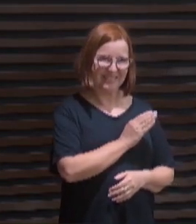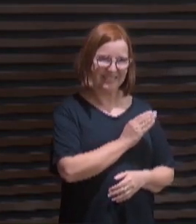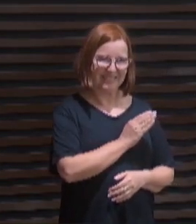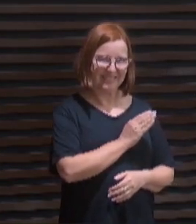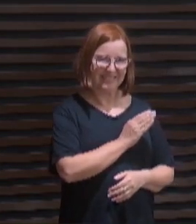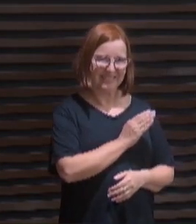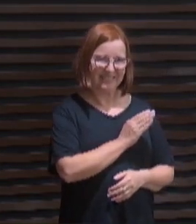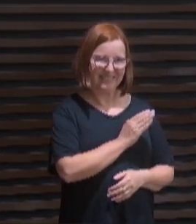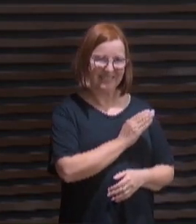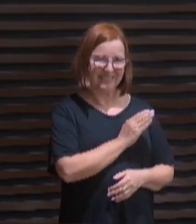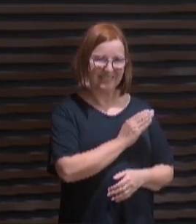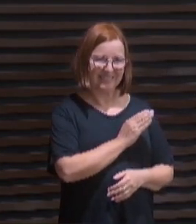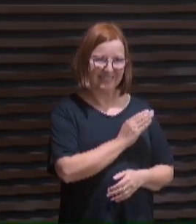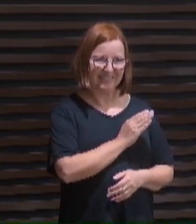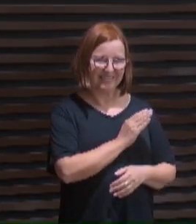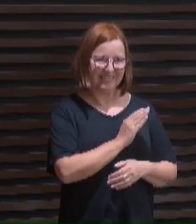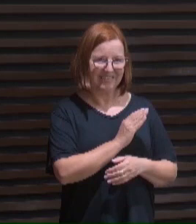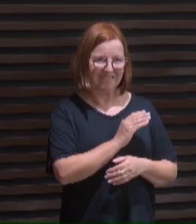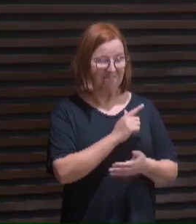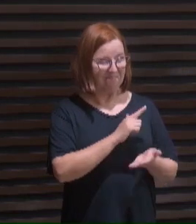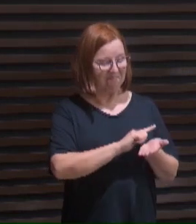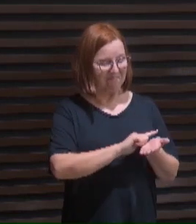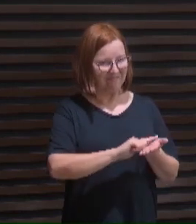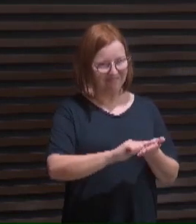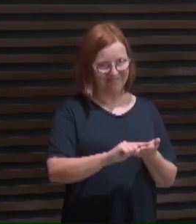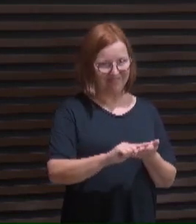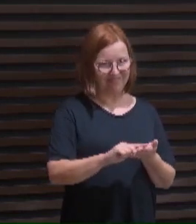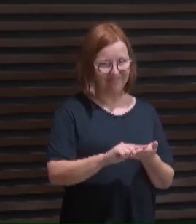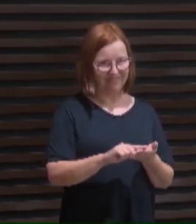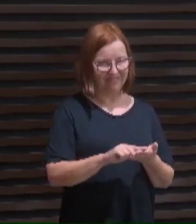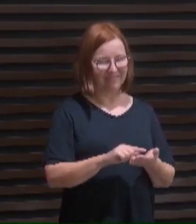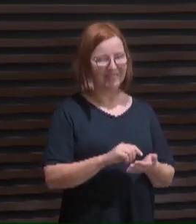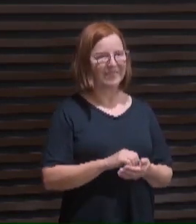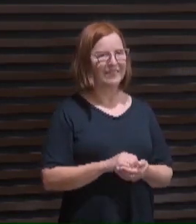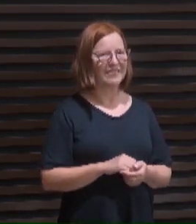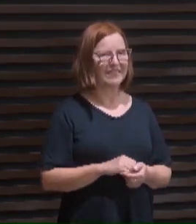terno, sem estas coisas que são tão